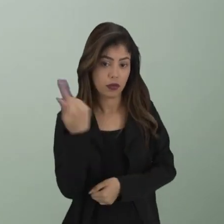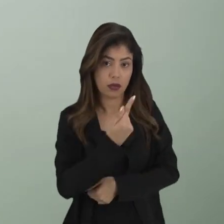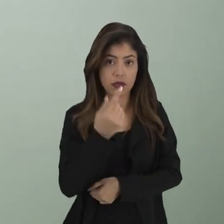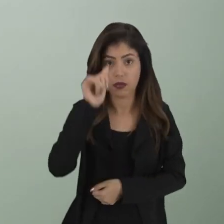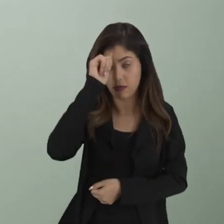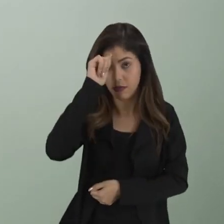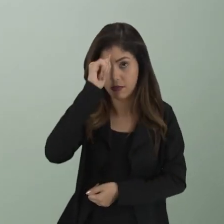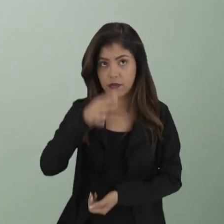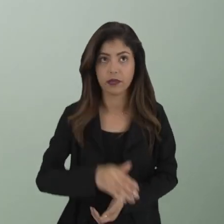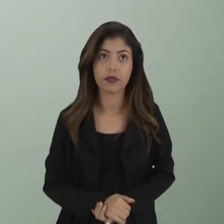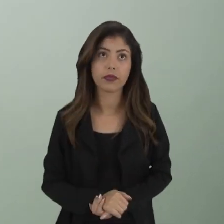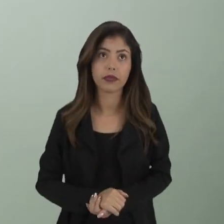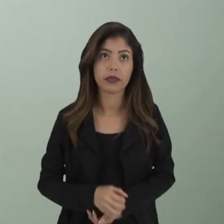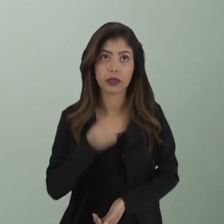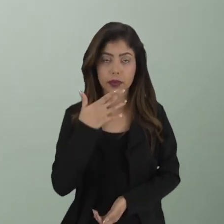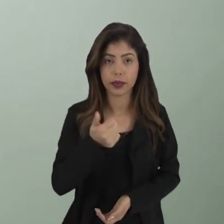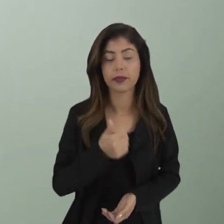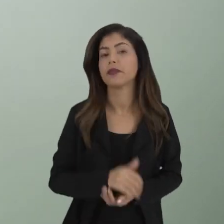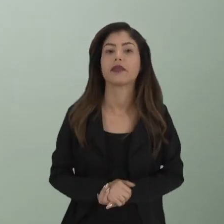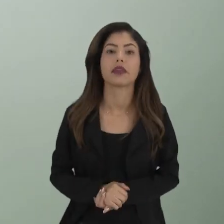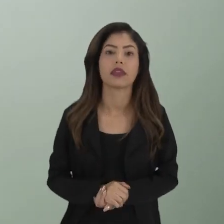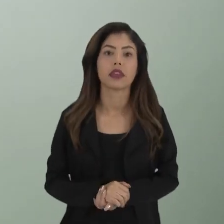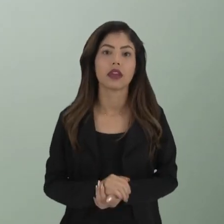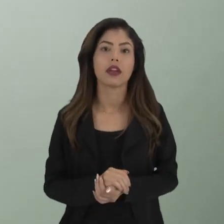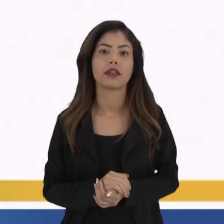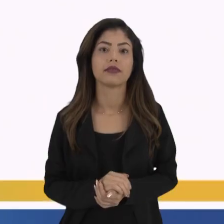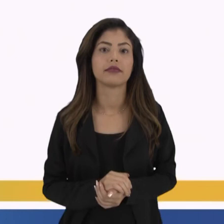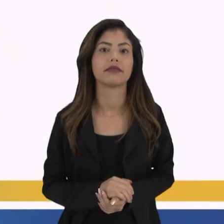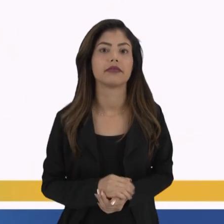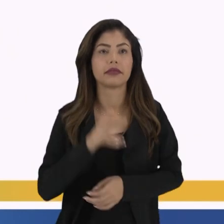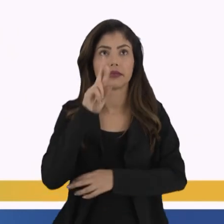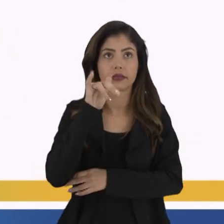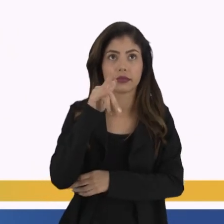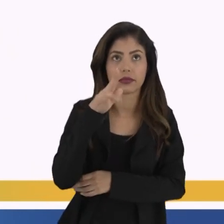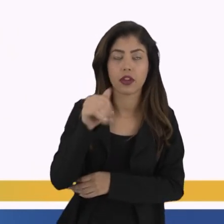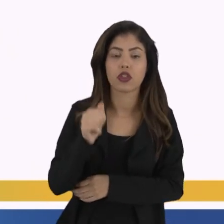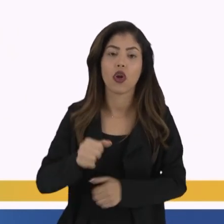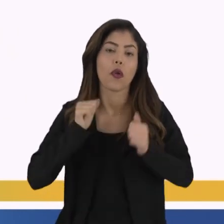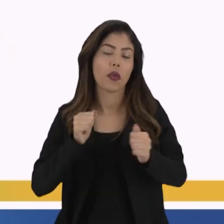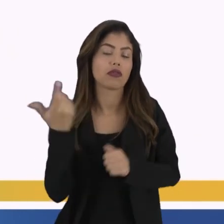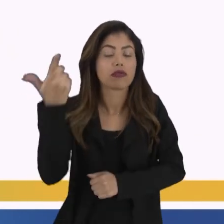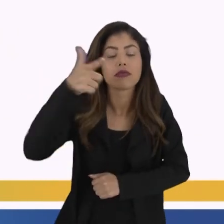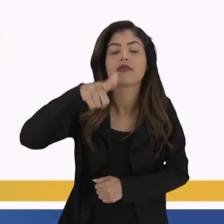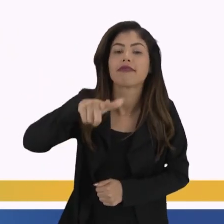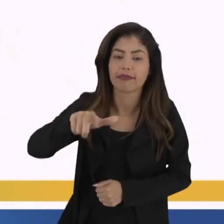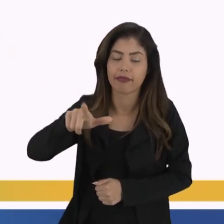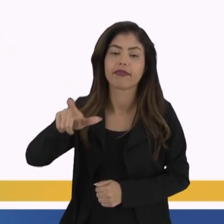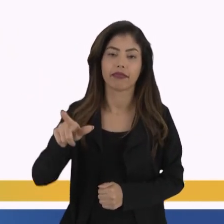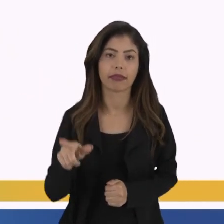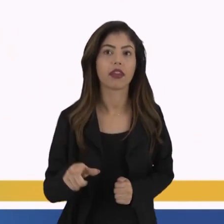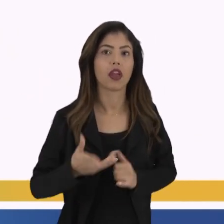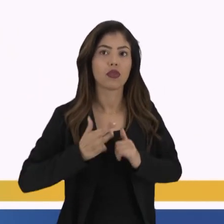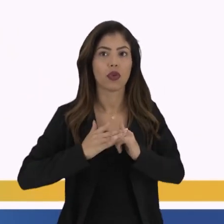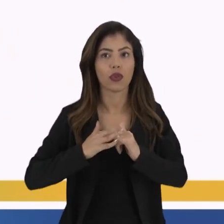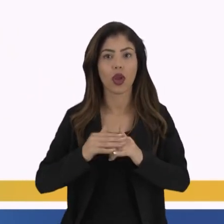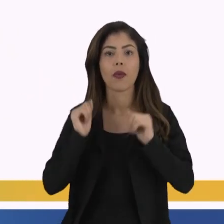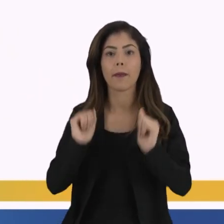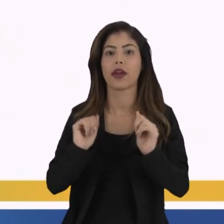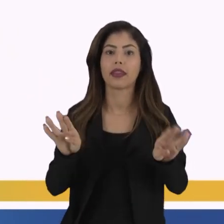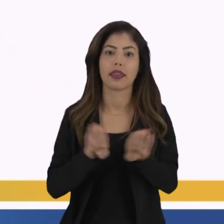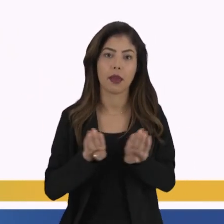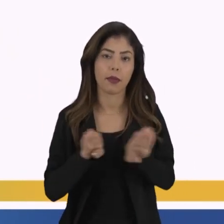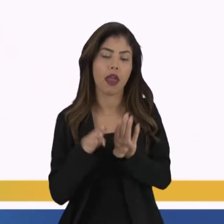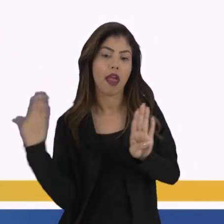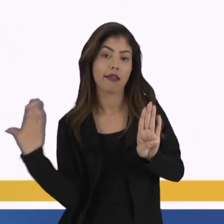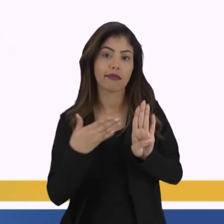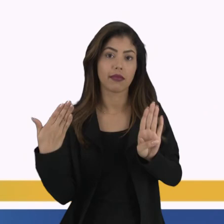certo? Tudo bem? Pessoal, as nossas referências, vocês podem rever essa aula novamente, podem também acessar o conteúdo que eu vou deixar disponível